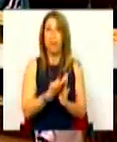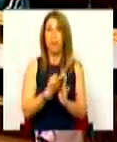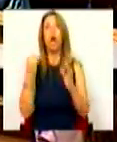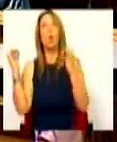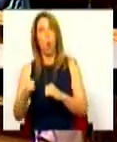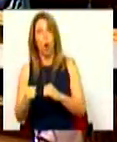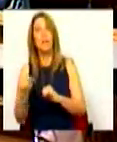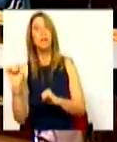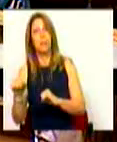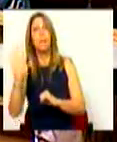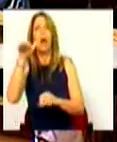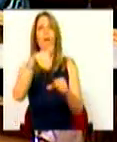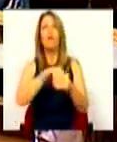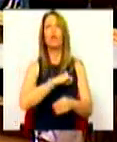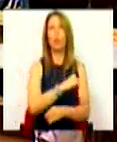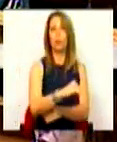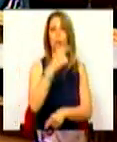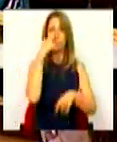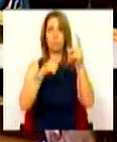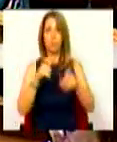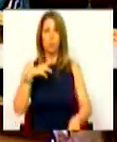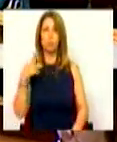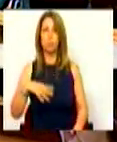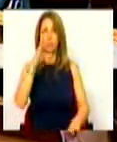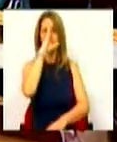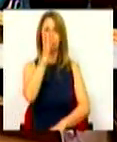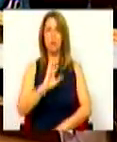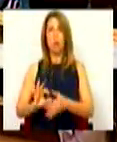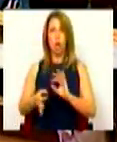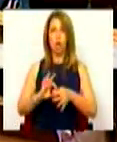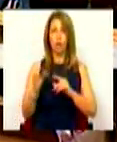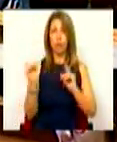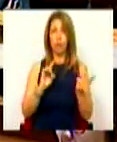votou contra. E os portugueses ficam a saber de coerência de transportes públicos, estamos